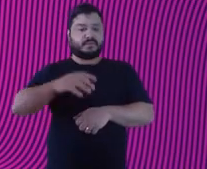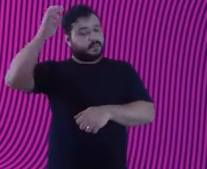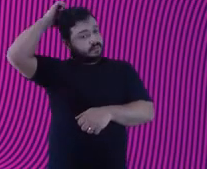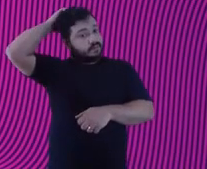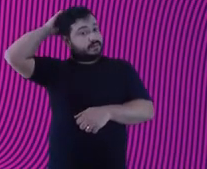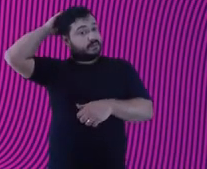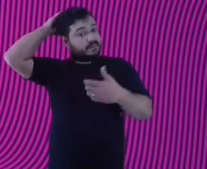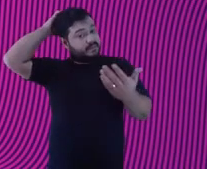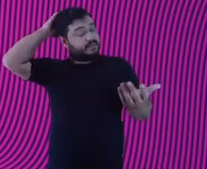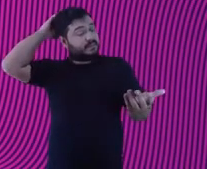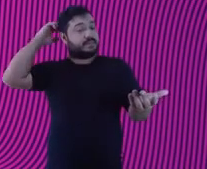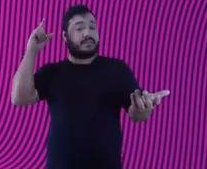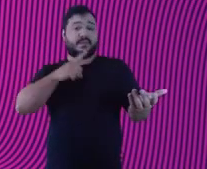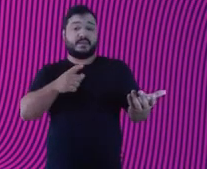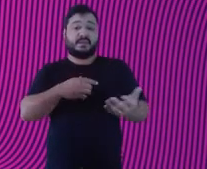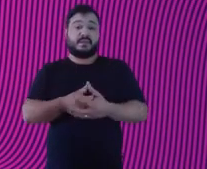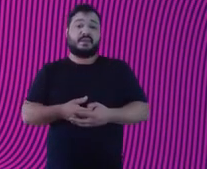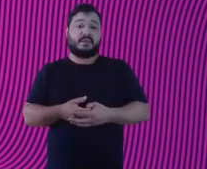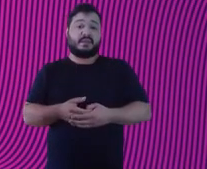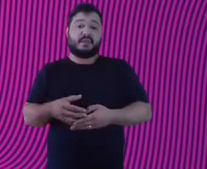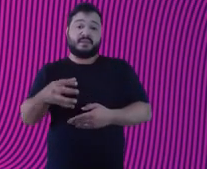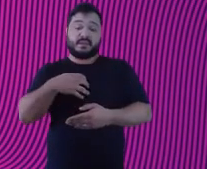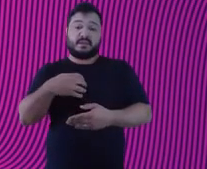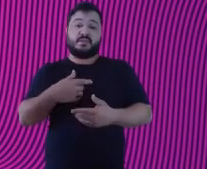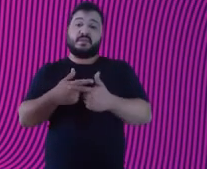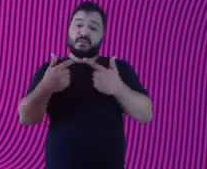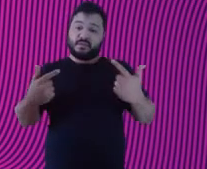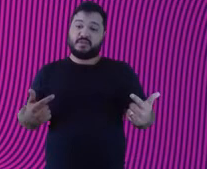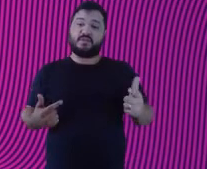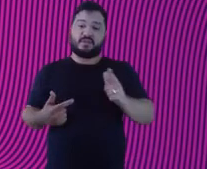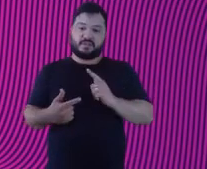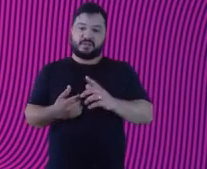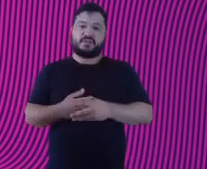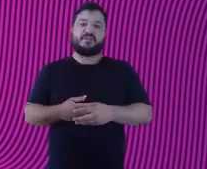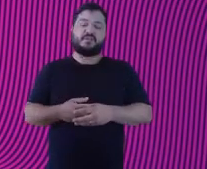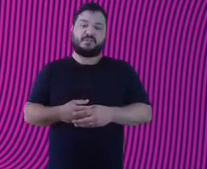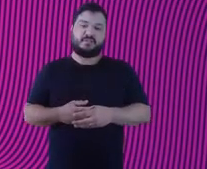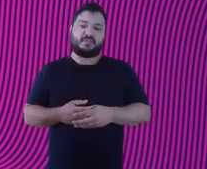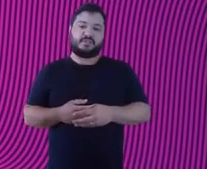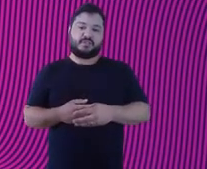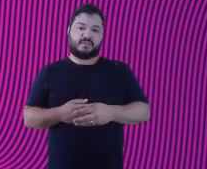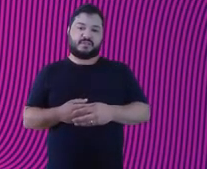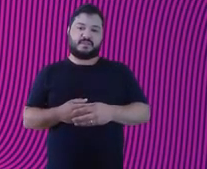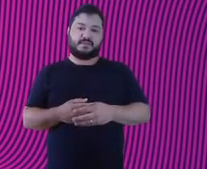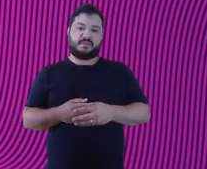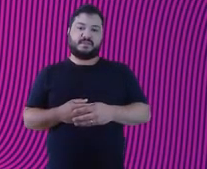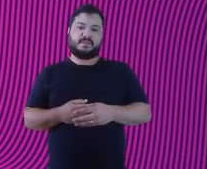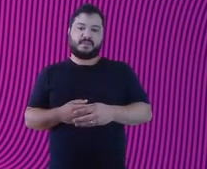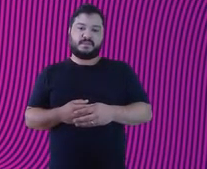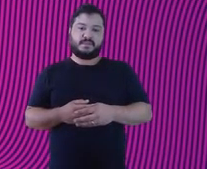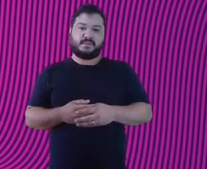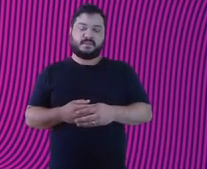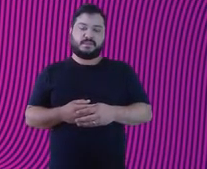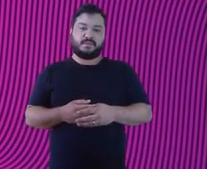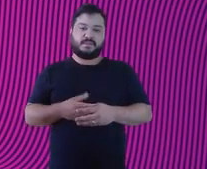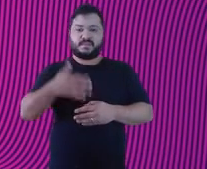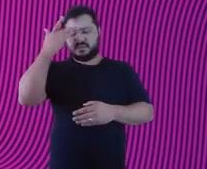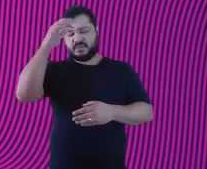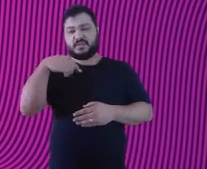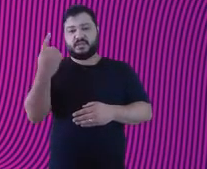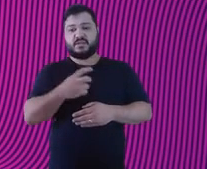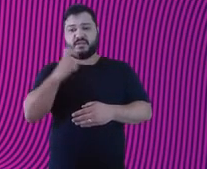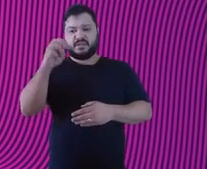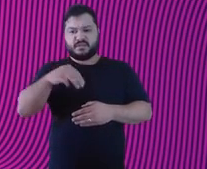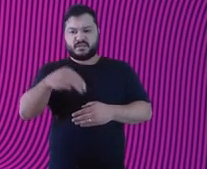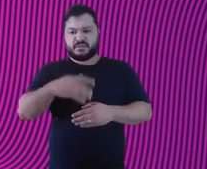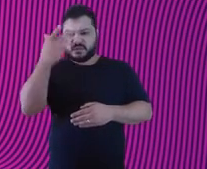Tirou de um certo modo a sorte grande nesse sentido. Não sei se a gente tem 5 minutos, aí não sei